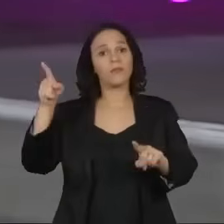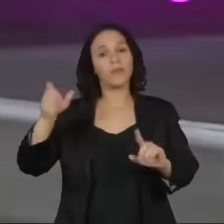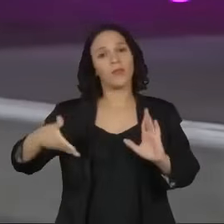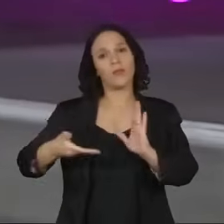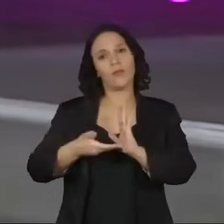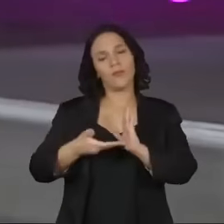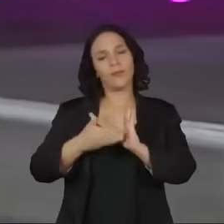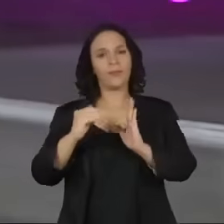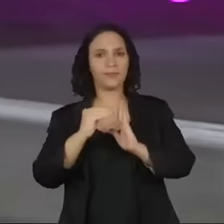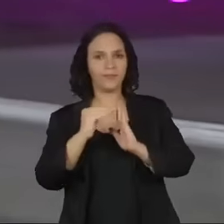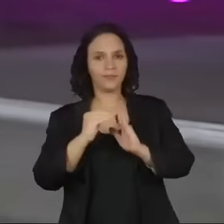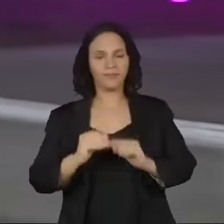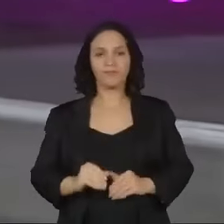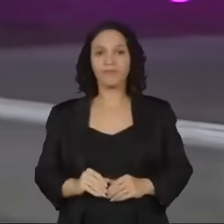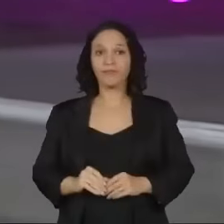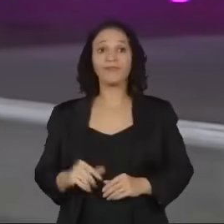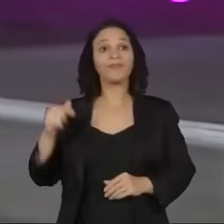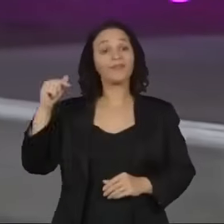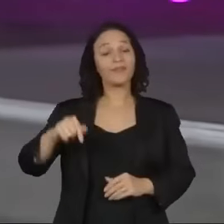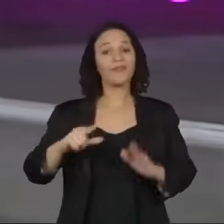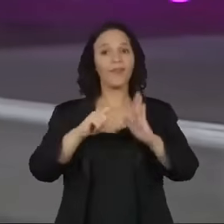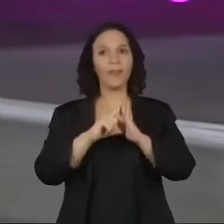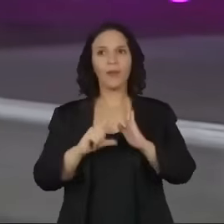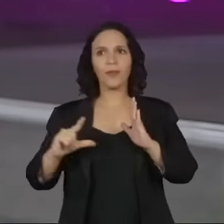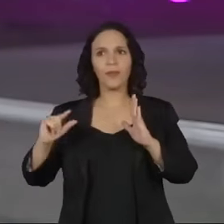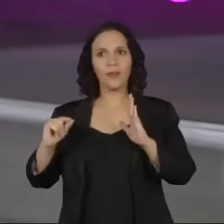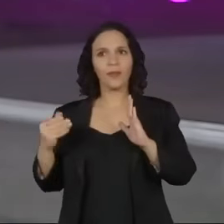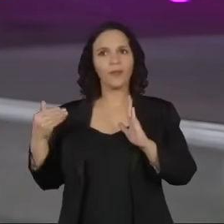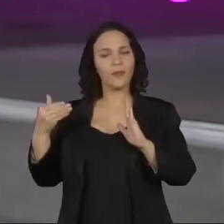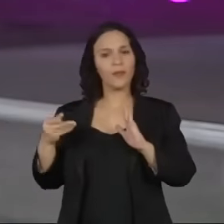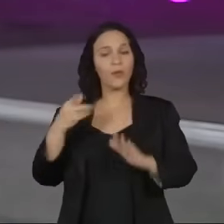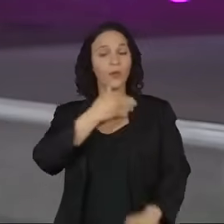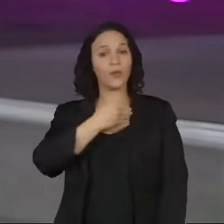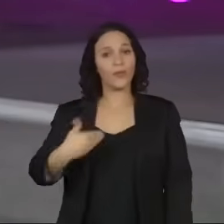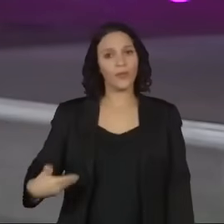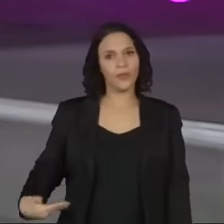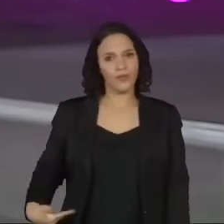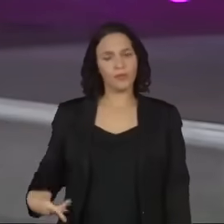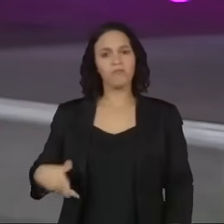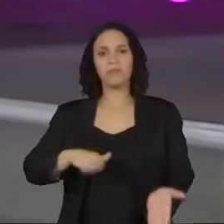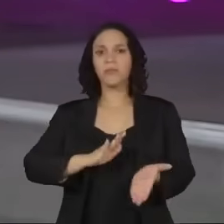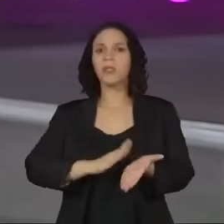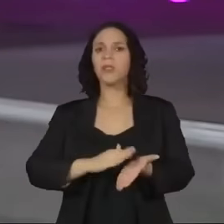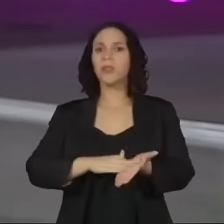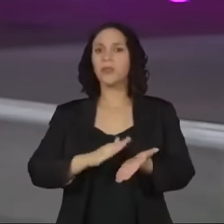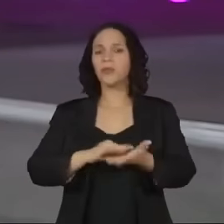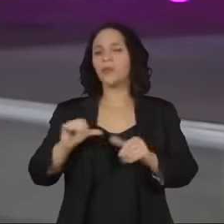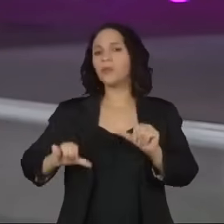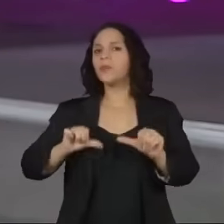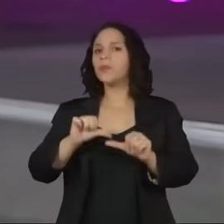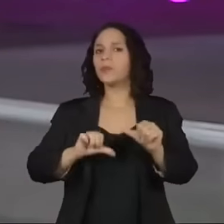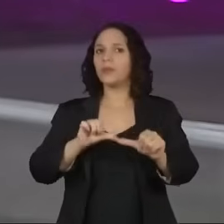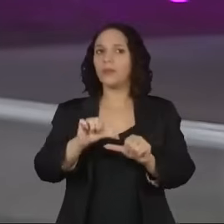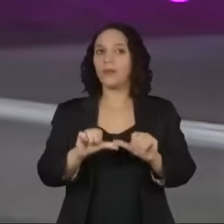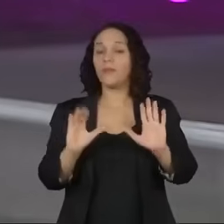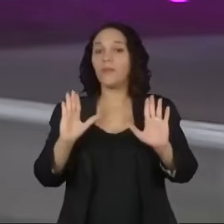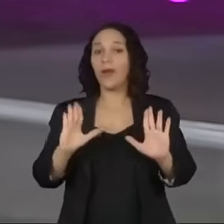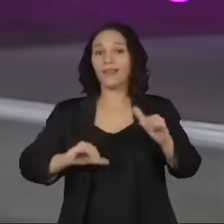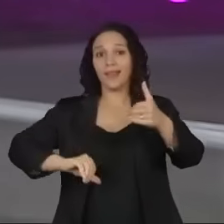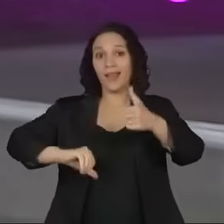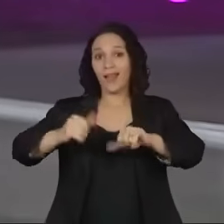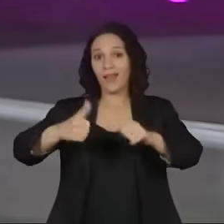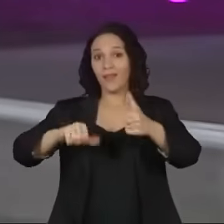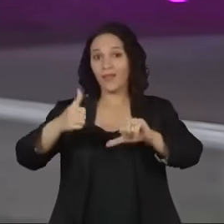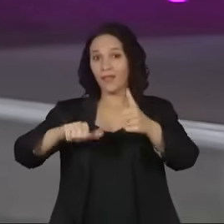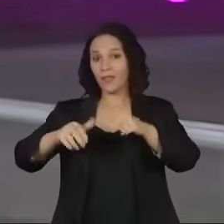Nacional. Na reunião aqui no Palácio do Planalto, os governadores elogiaram as mudanças. Mas a avaliação de parte